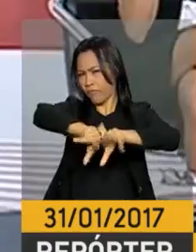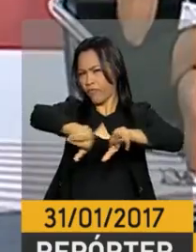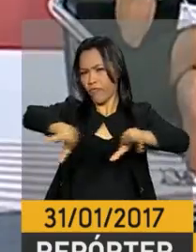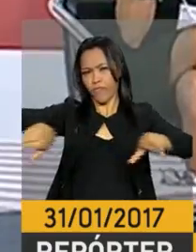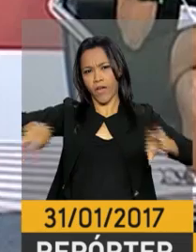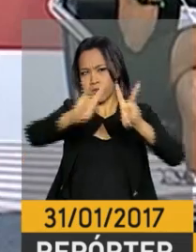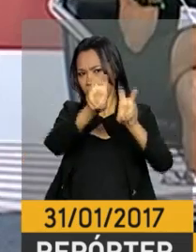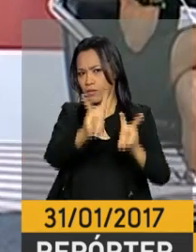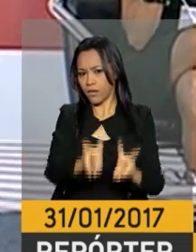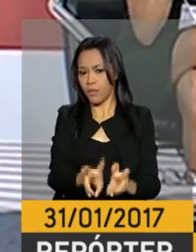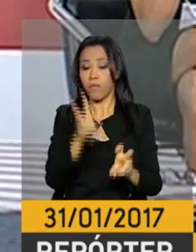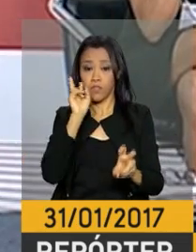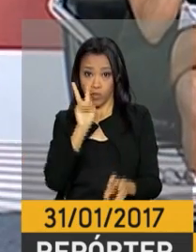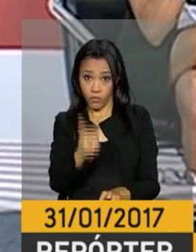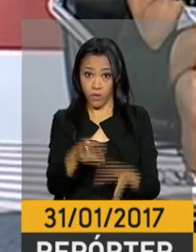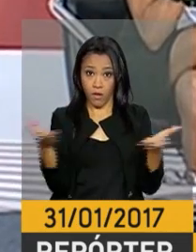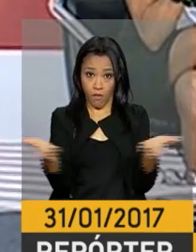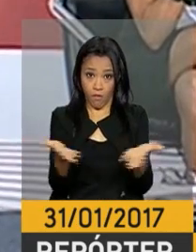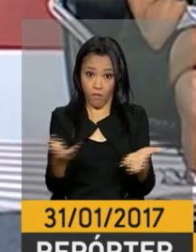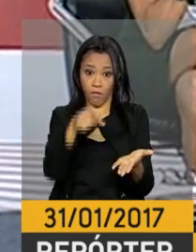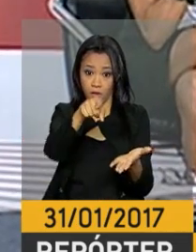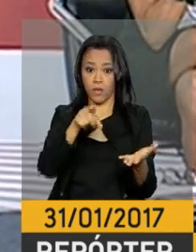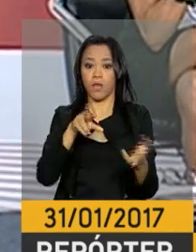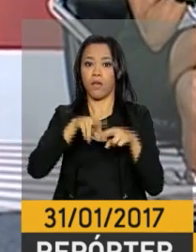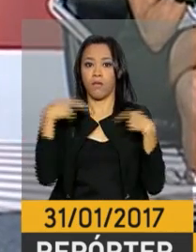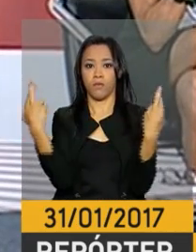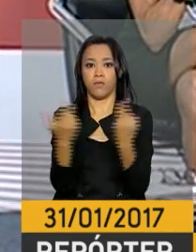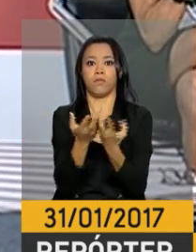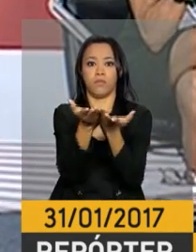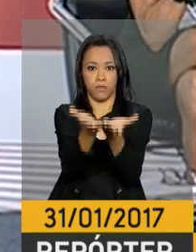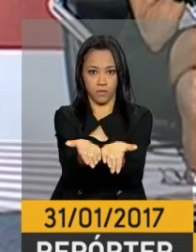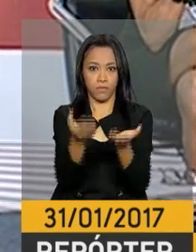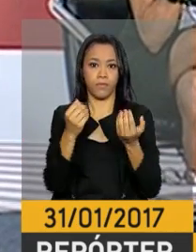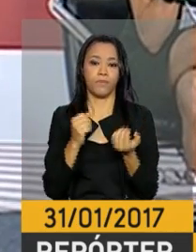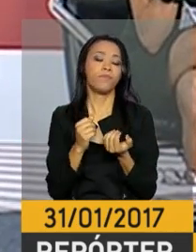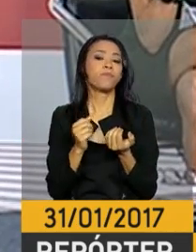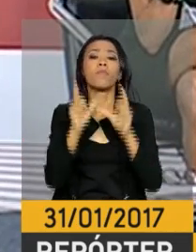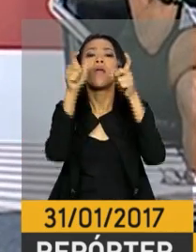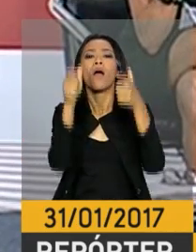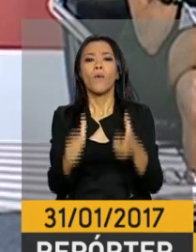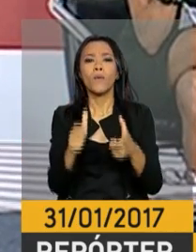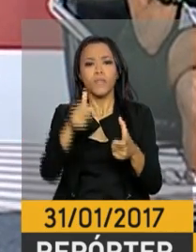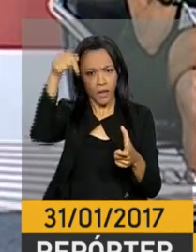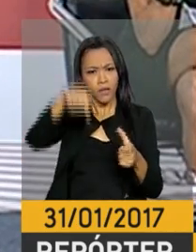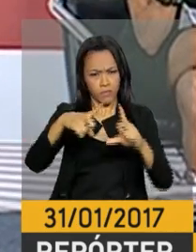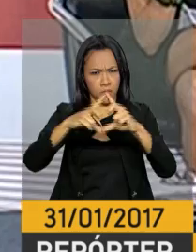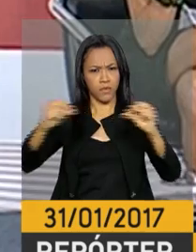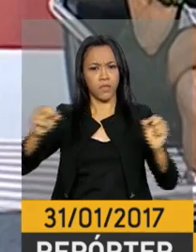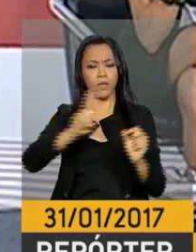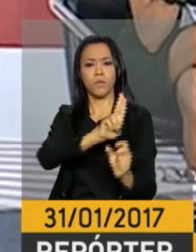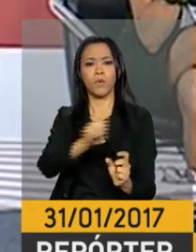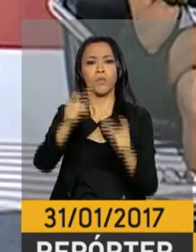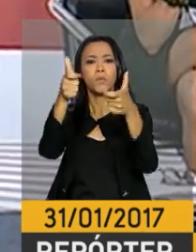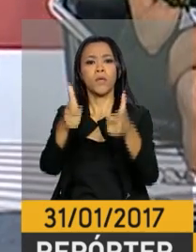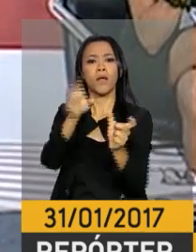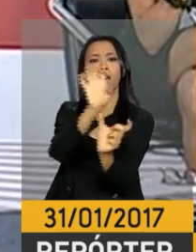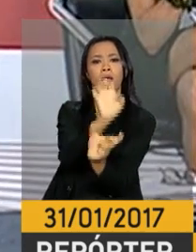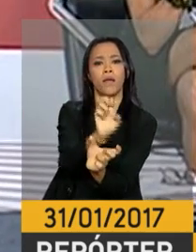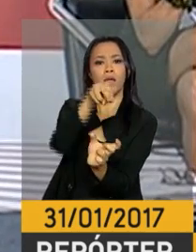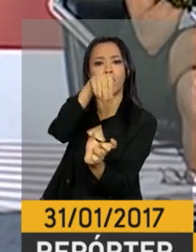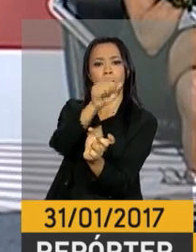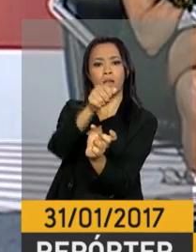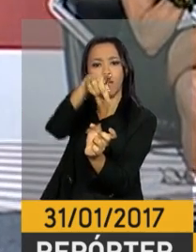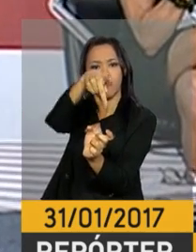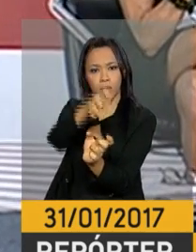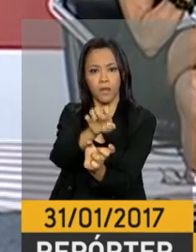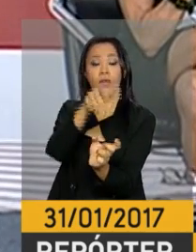aí são imagens do conselhão eh acontece na enap aqui em Brasília eh o conselho